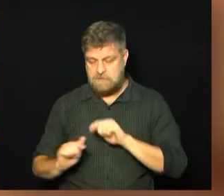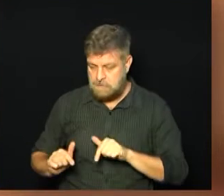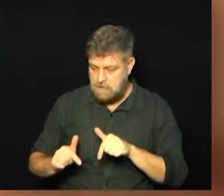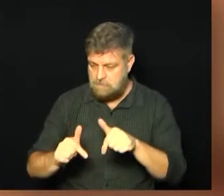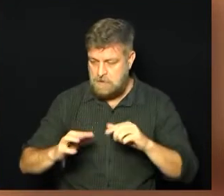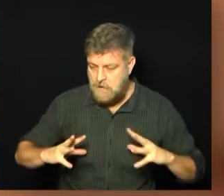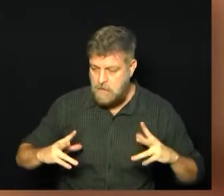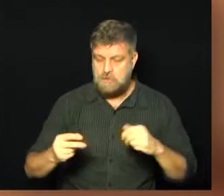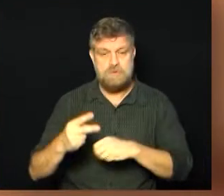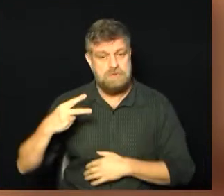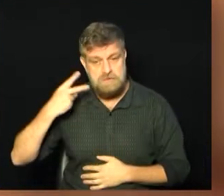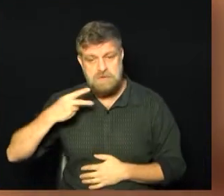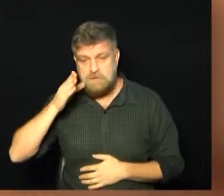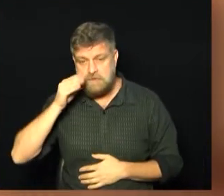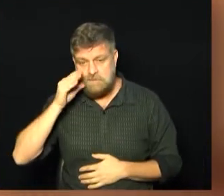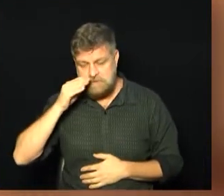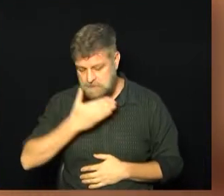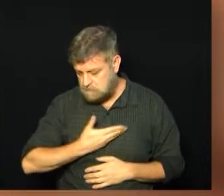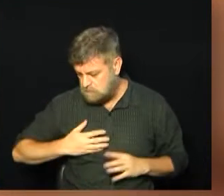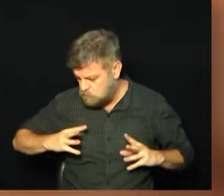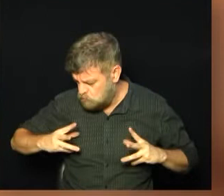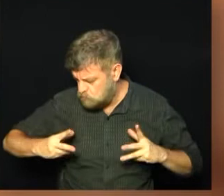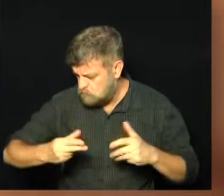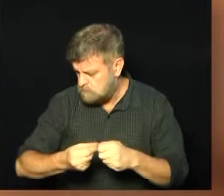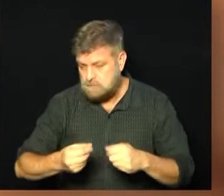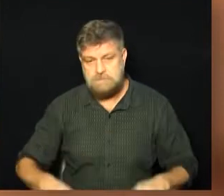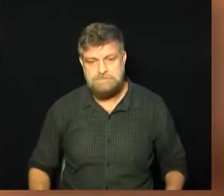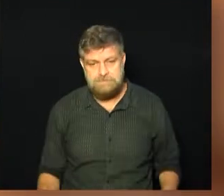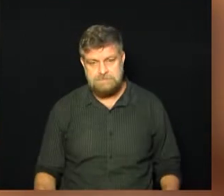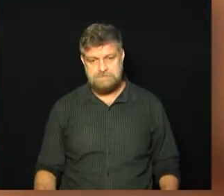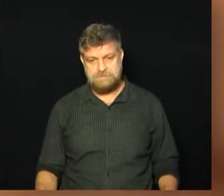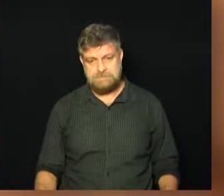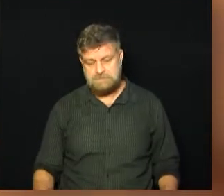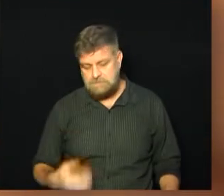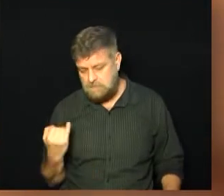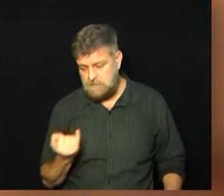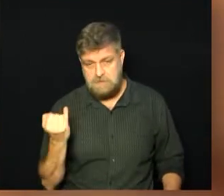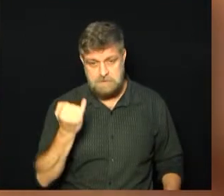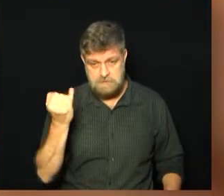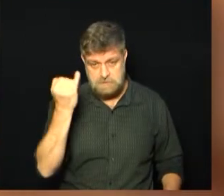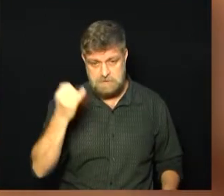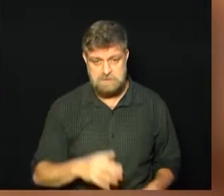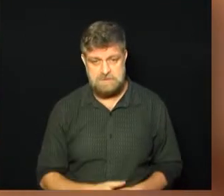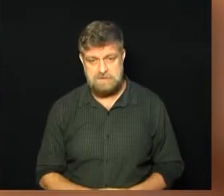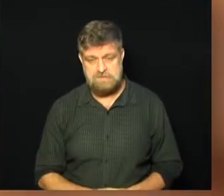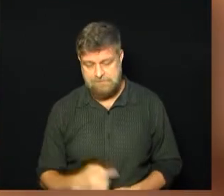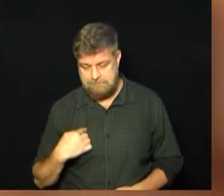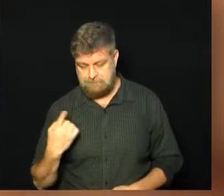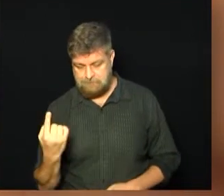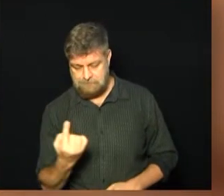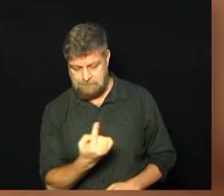os vereadores, a todos os funcionários. Isso é de grande importância para a